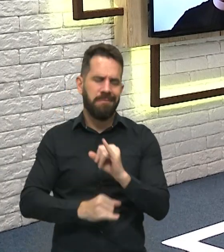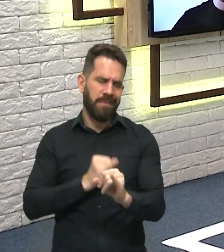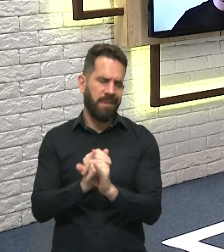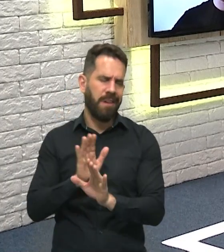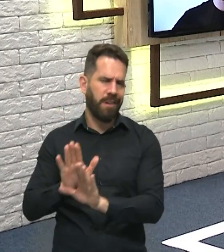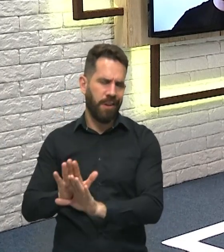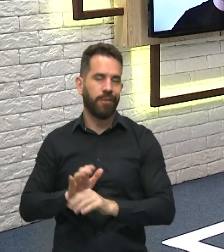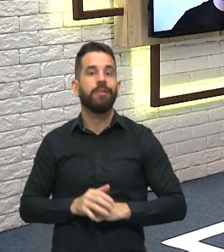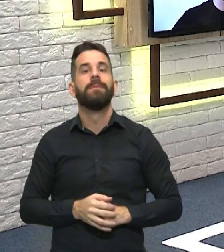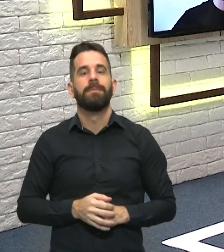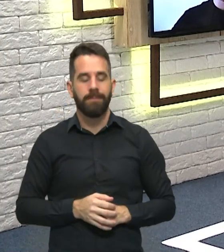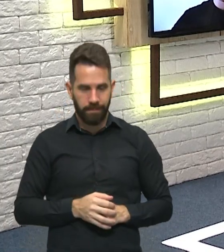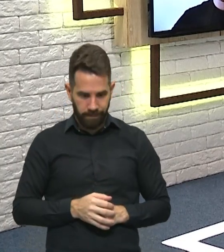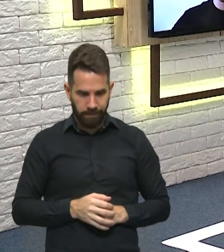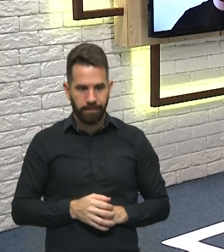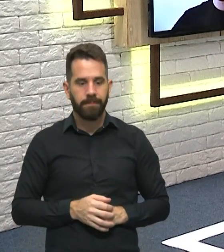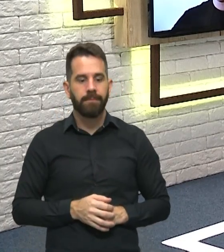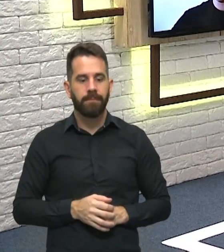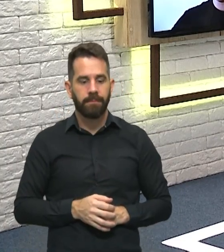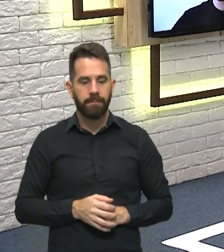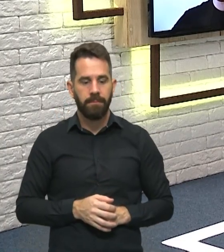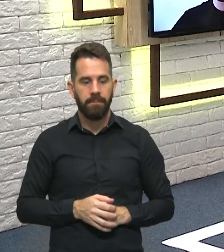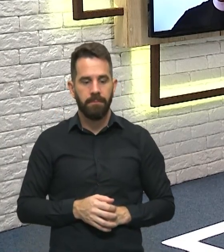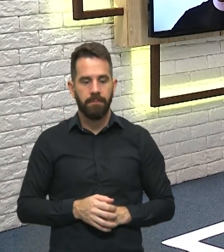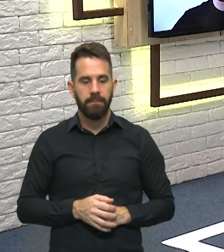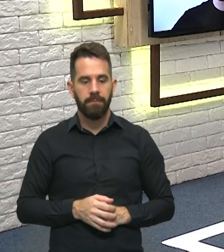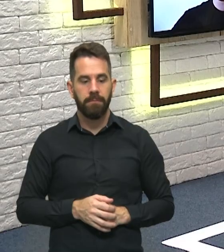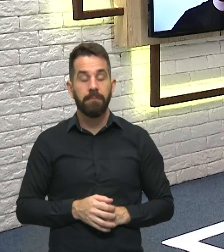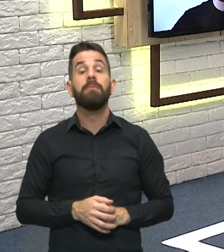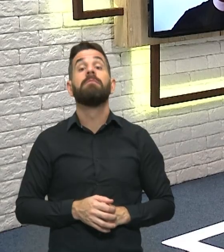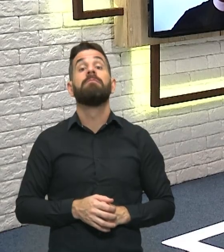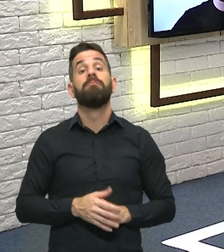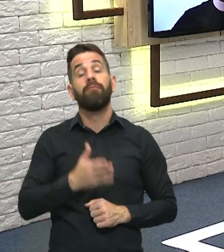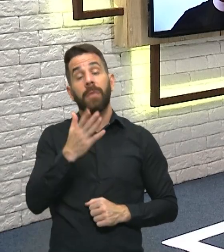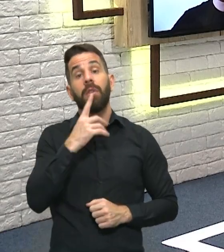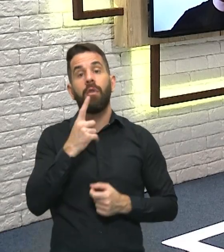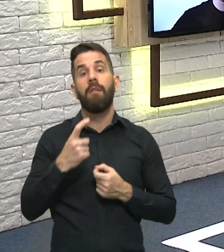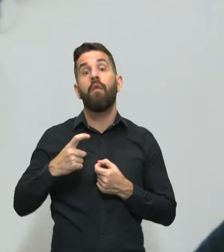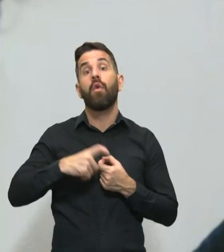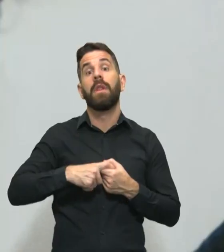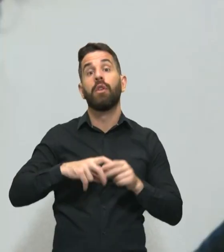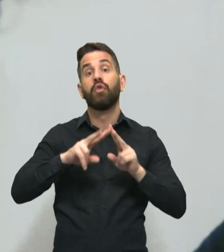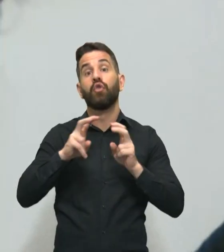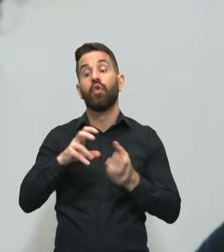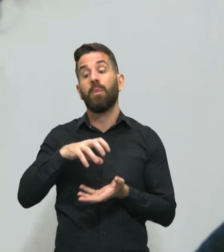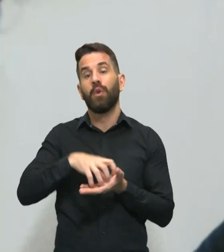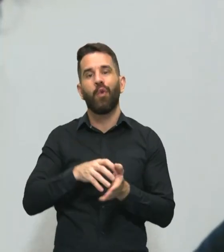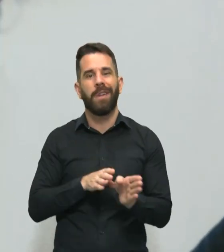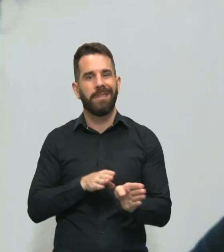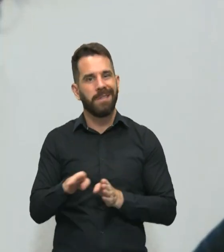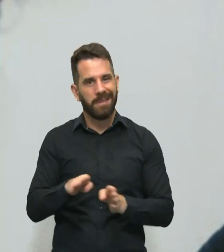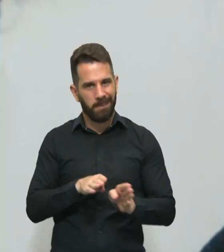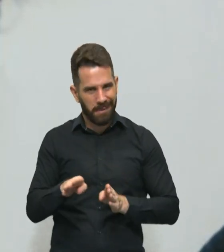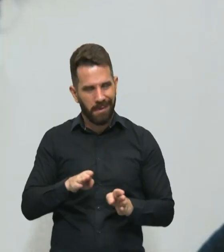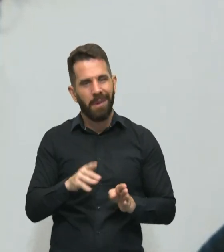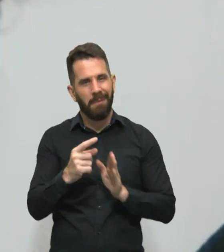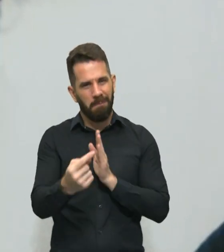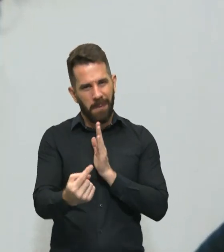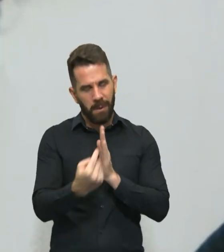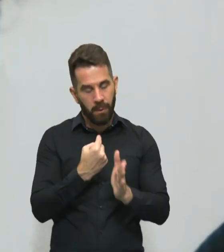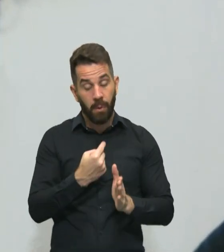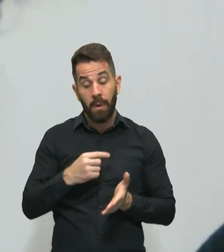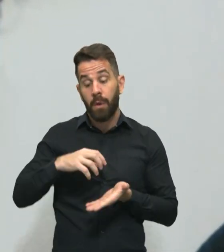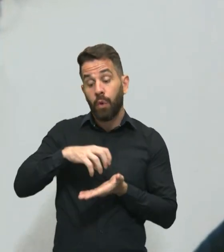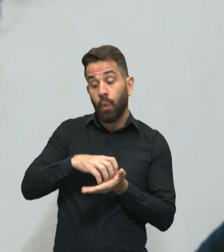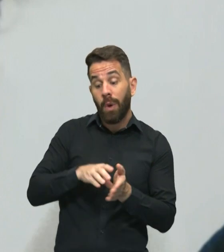internet. Acontece. Bom, só retomando a questão do núcleo, o núcleo ele atende aos